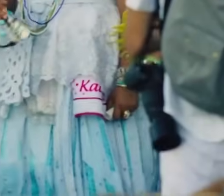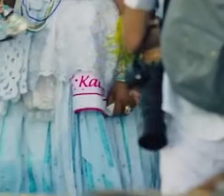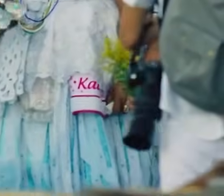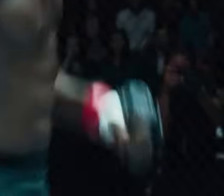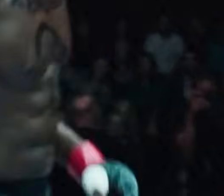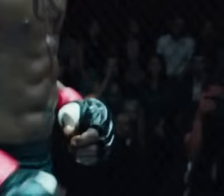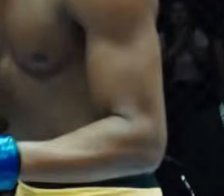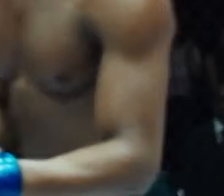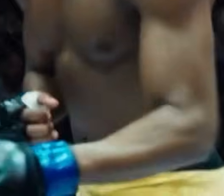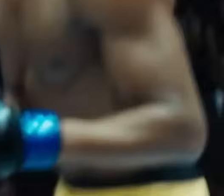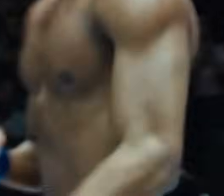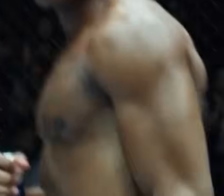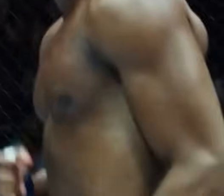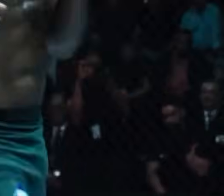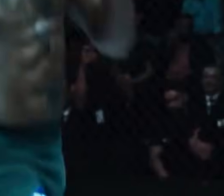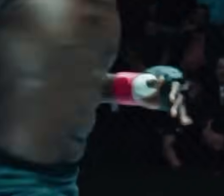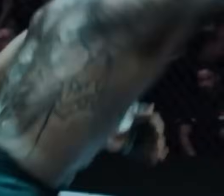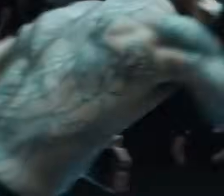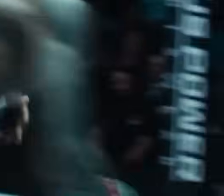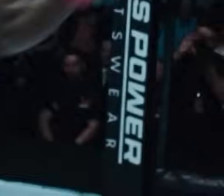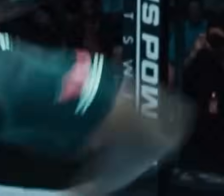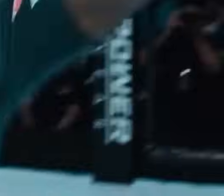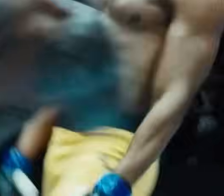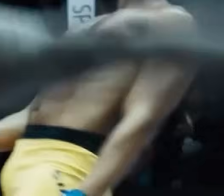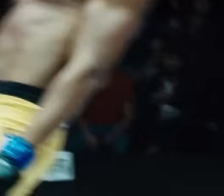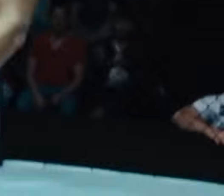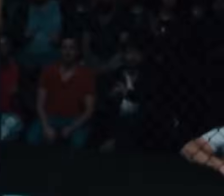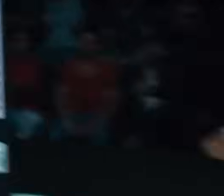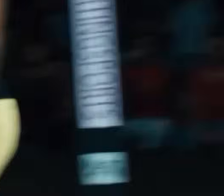do morro rasgou a tela do cinema.